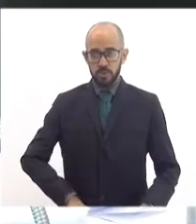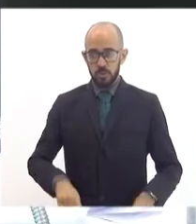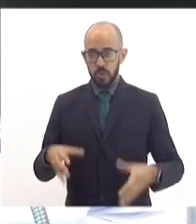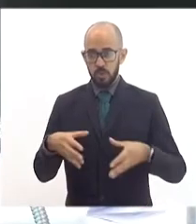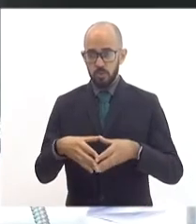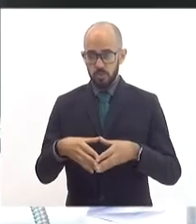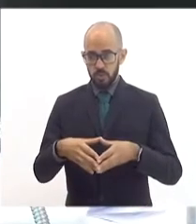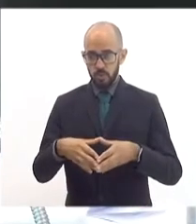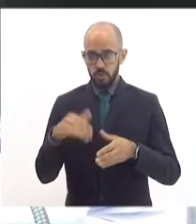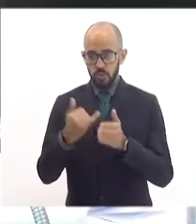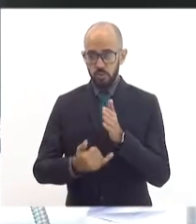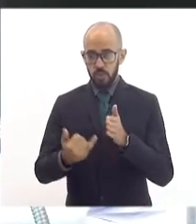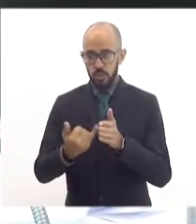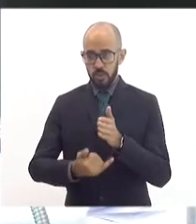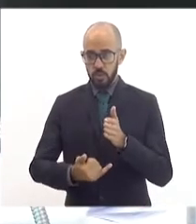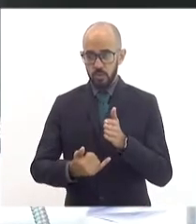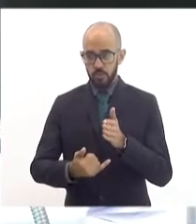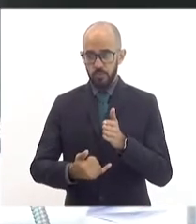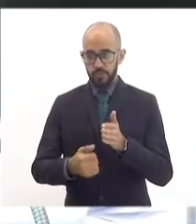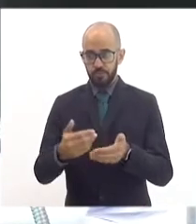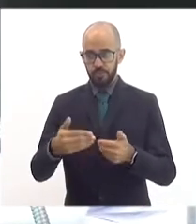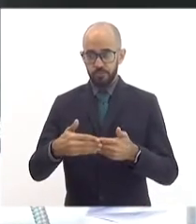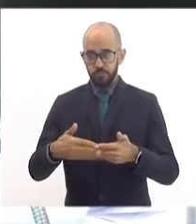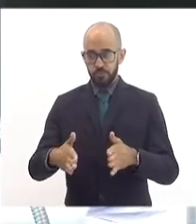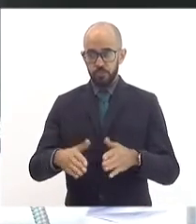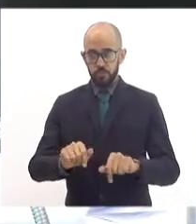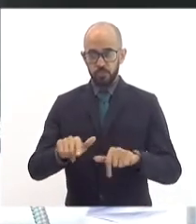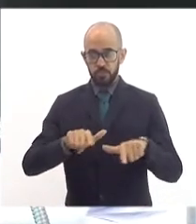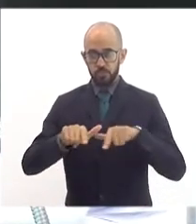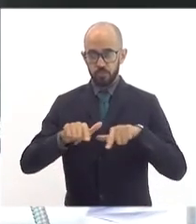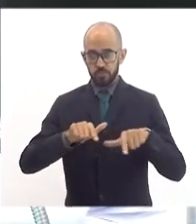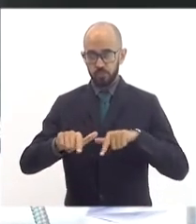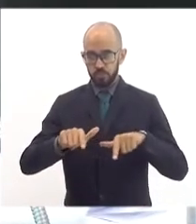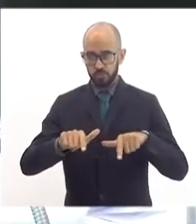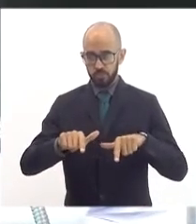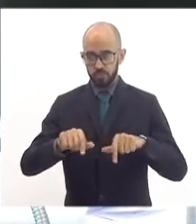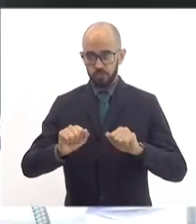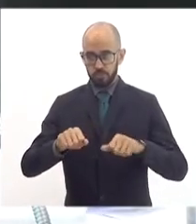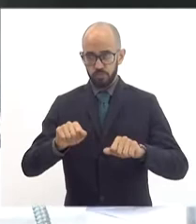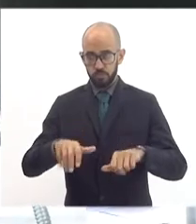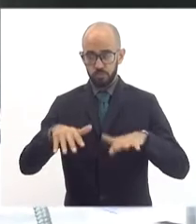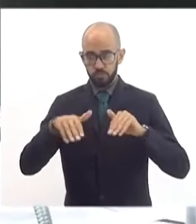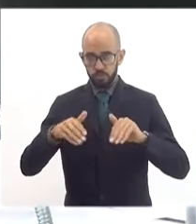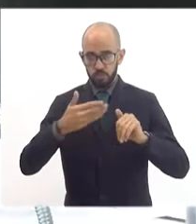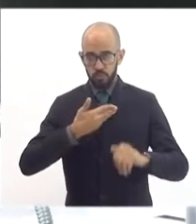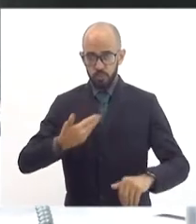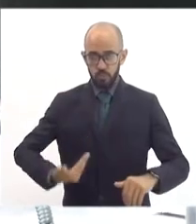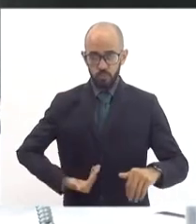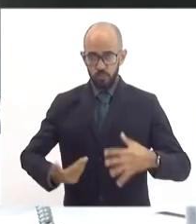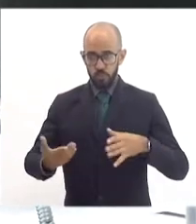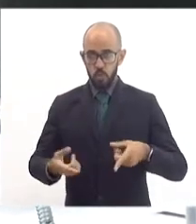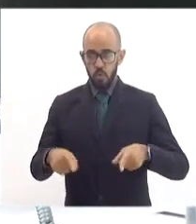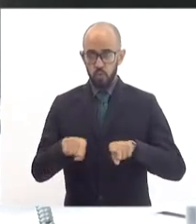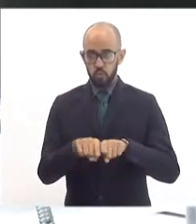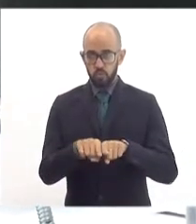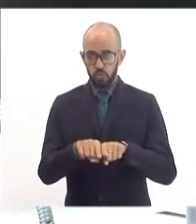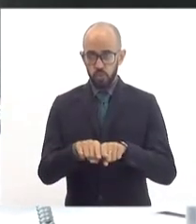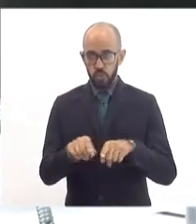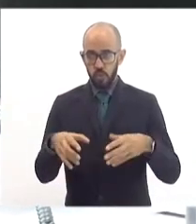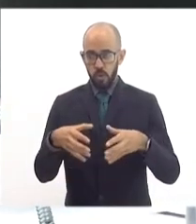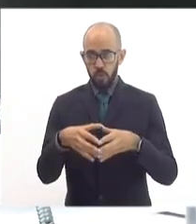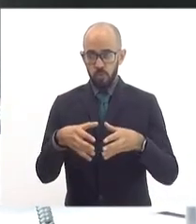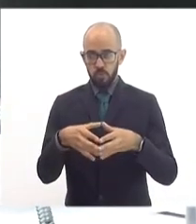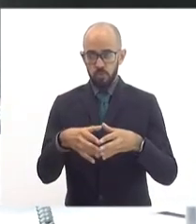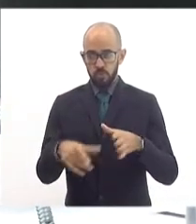Tributação, dou por aberto os trabalhos da audiência pública conjunta com a Comissão